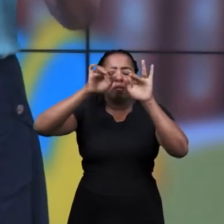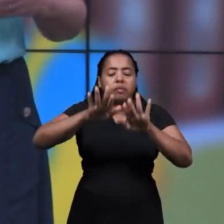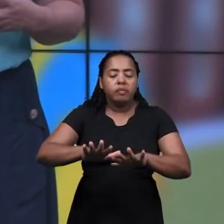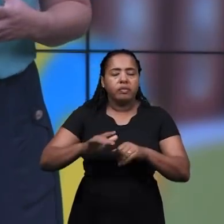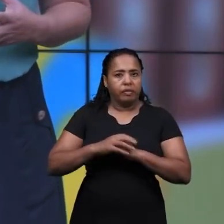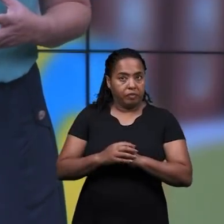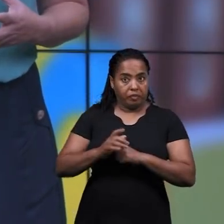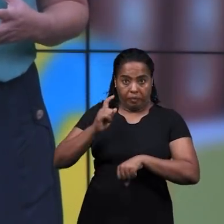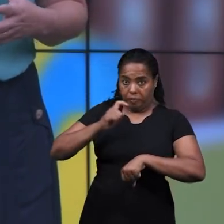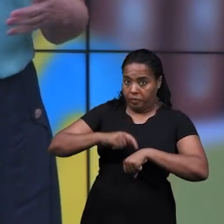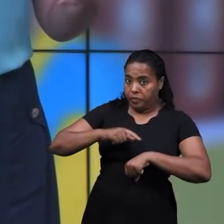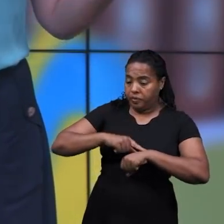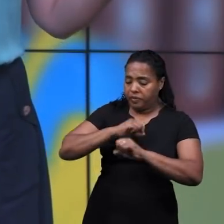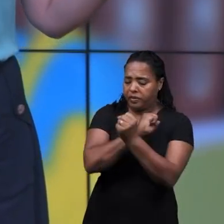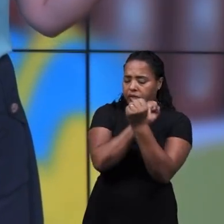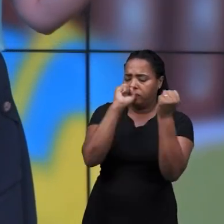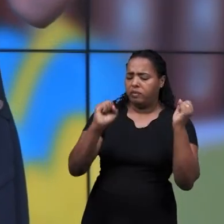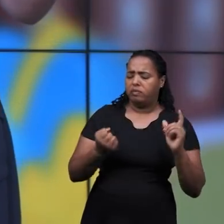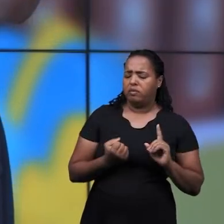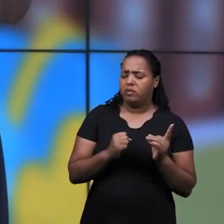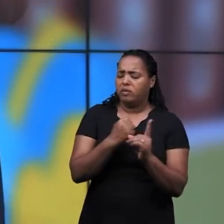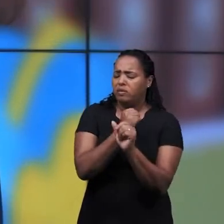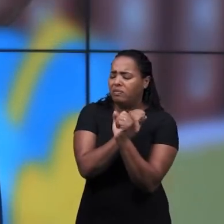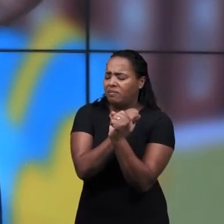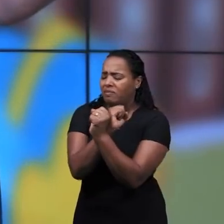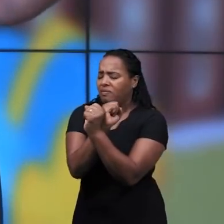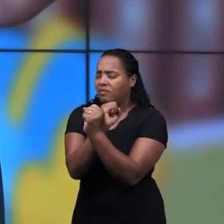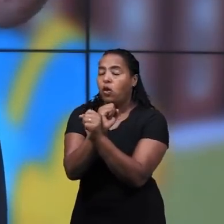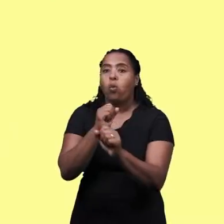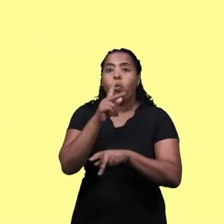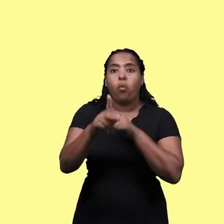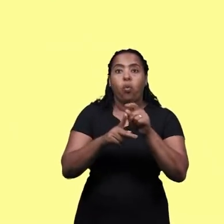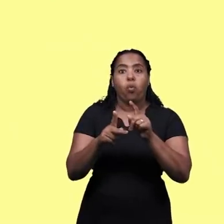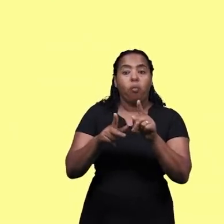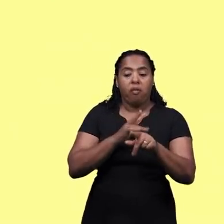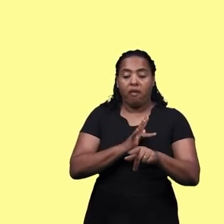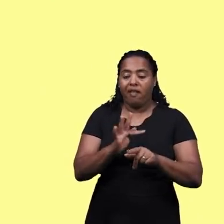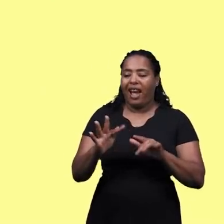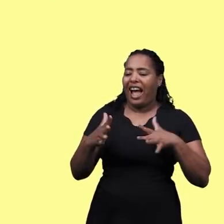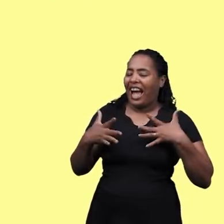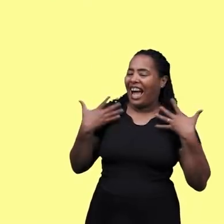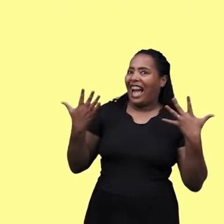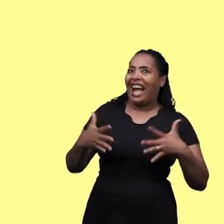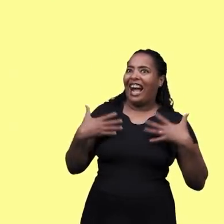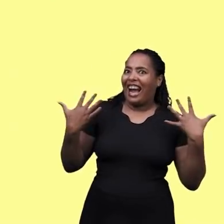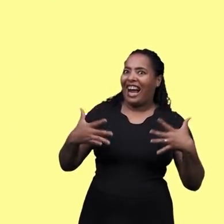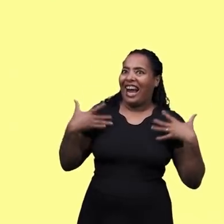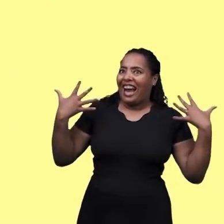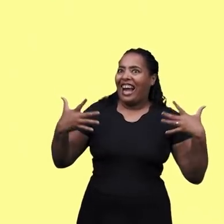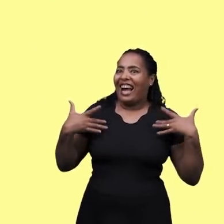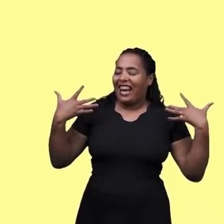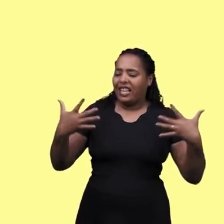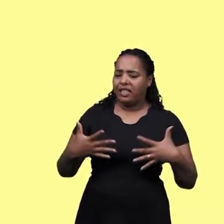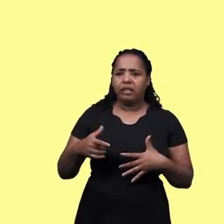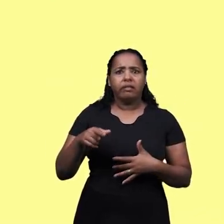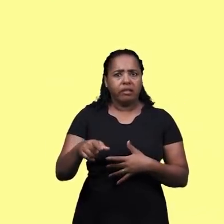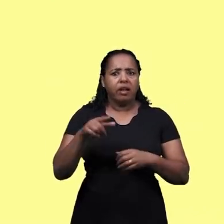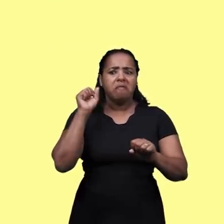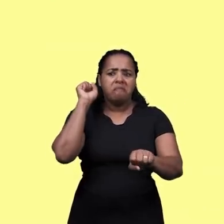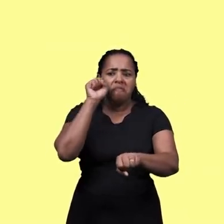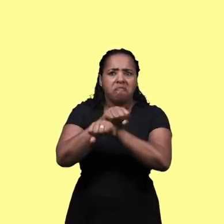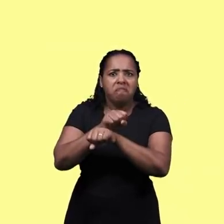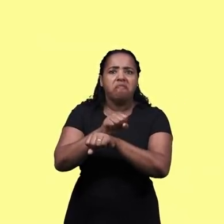Sansão chegou àquele lugar, os filisteus vieram alegres, festejando, porque entenderam que